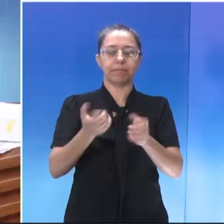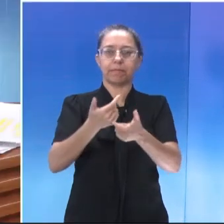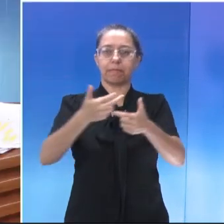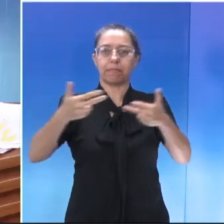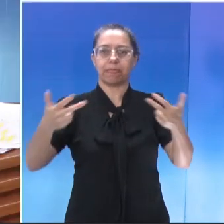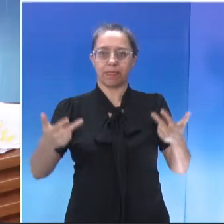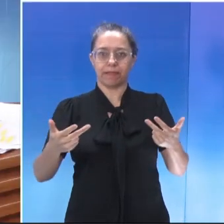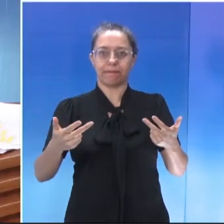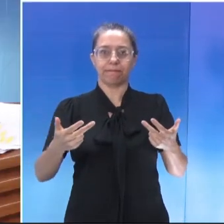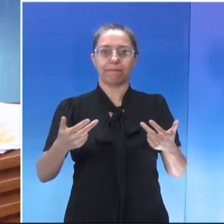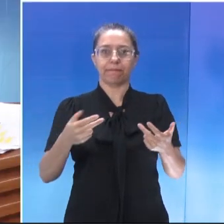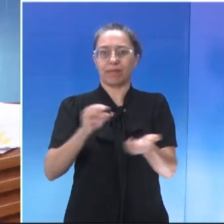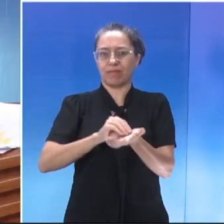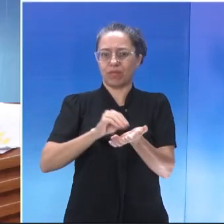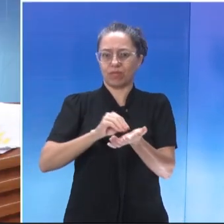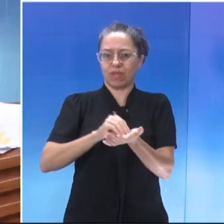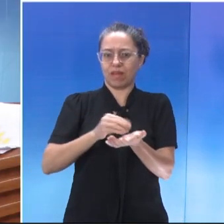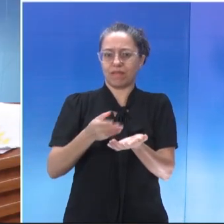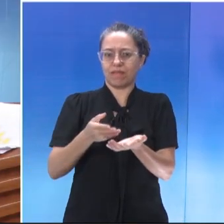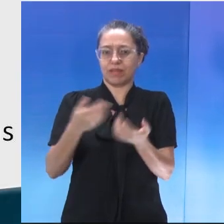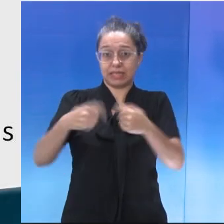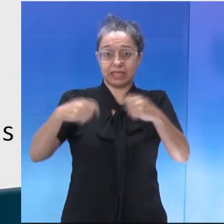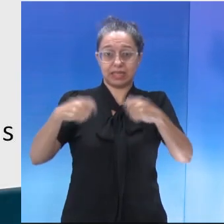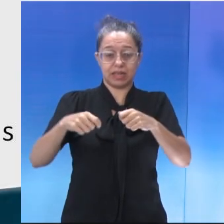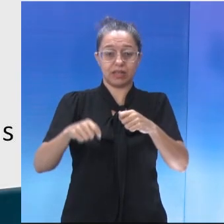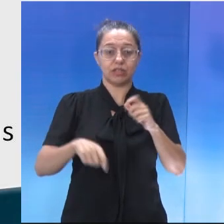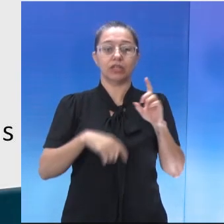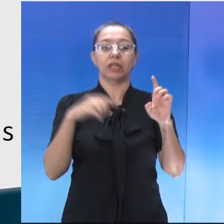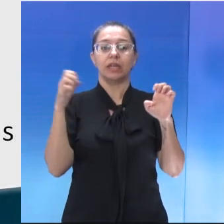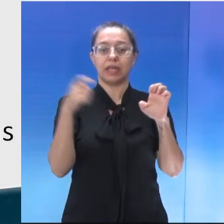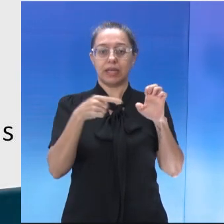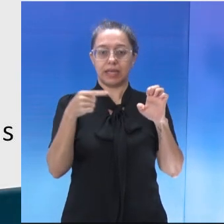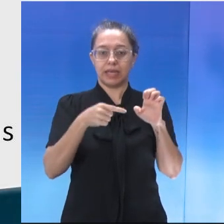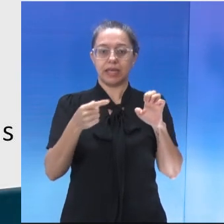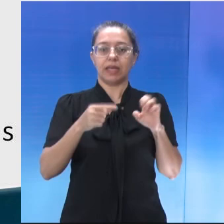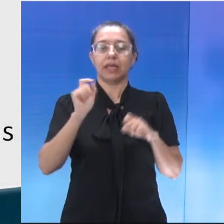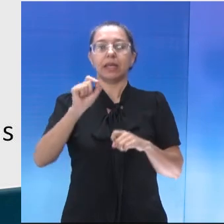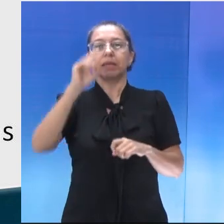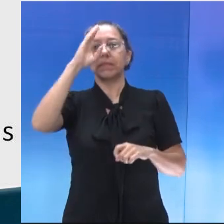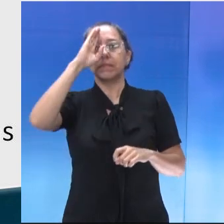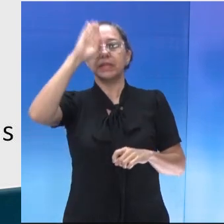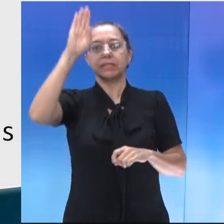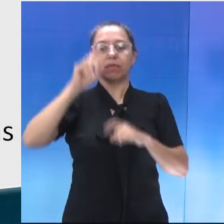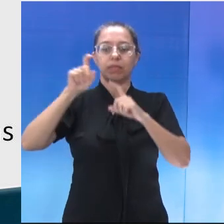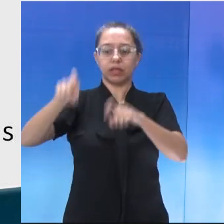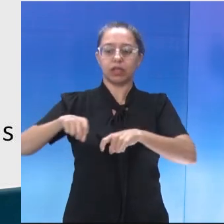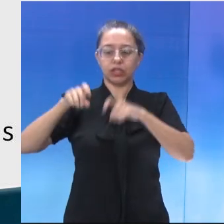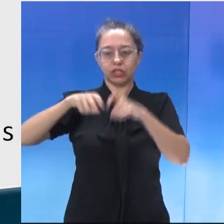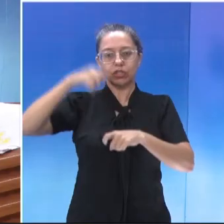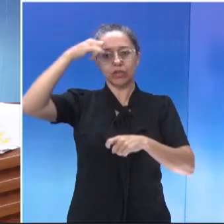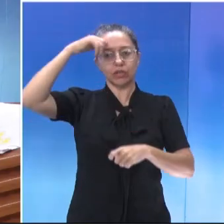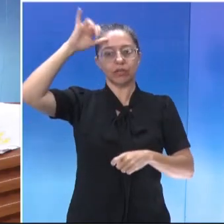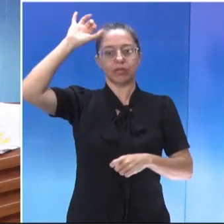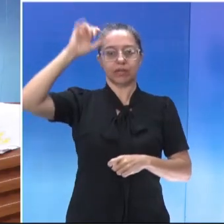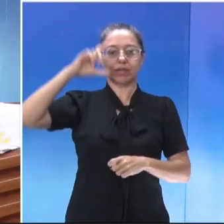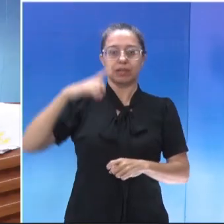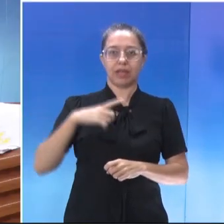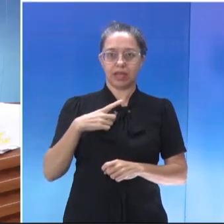pré-colombianos, muito pelo contrário. Predominância de práticas agropecuárias? Nós vamos ter